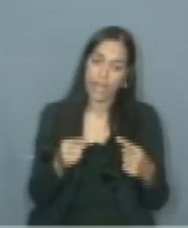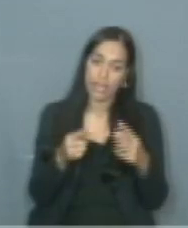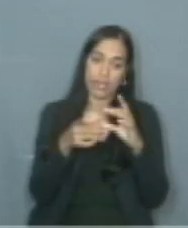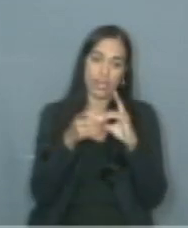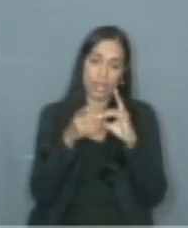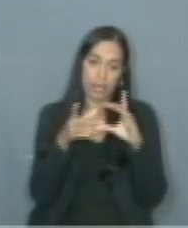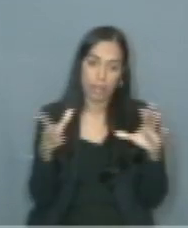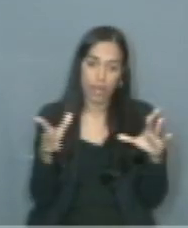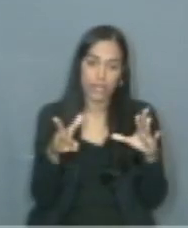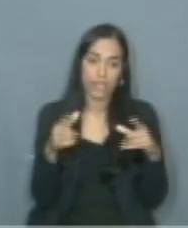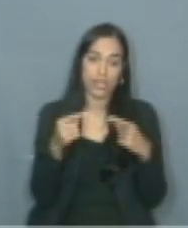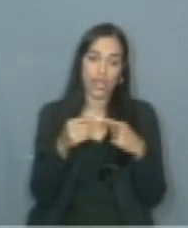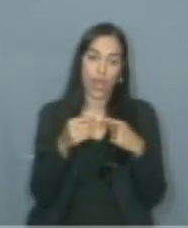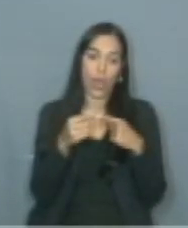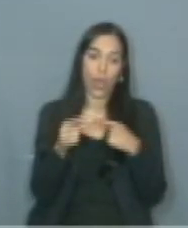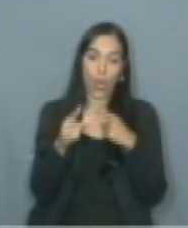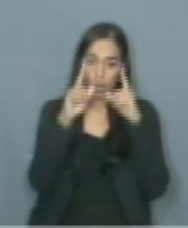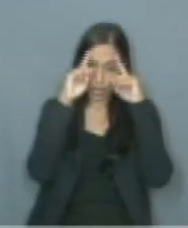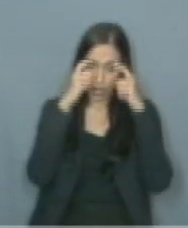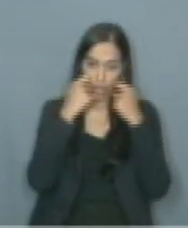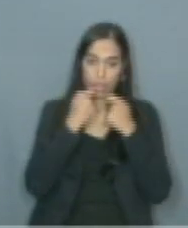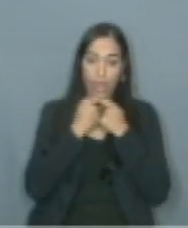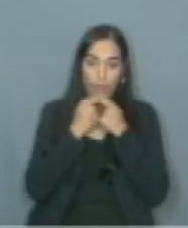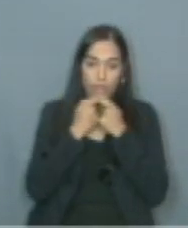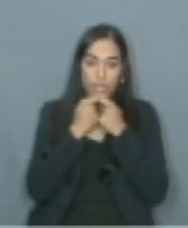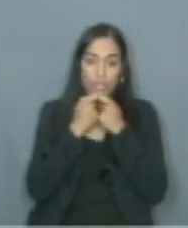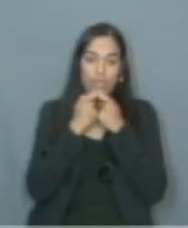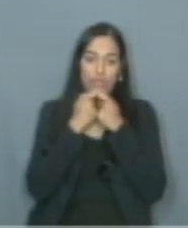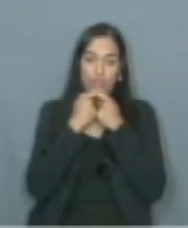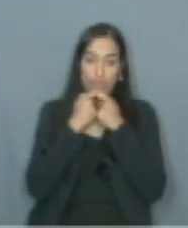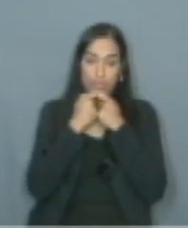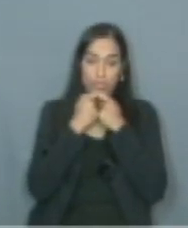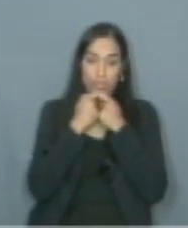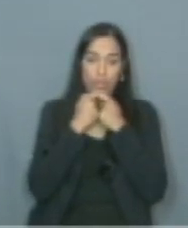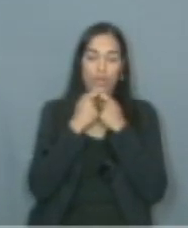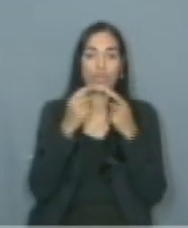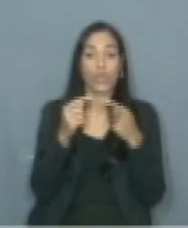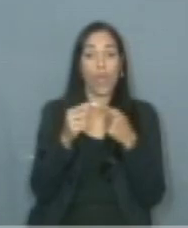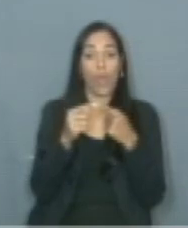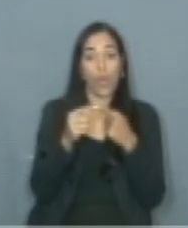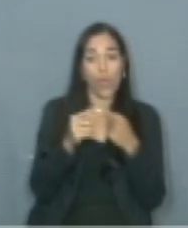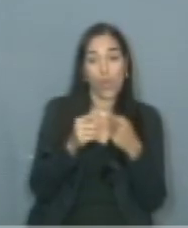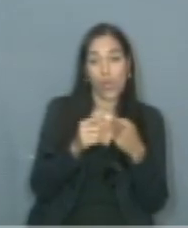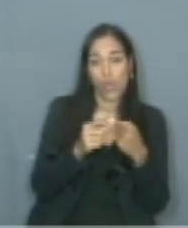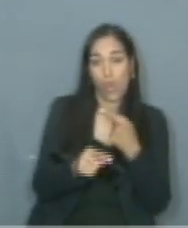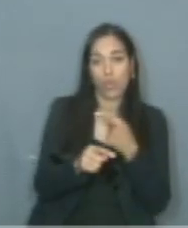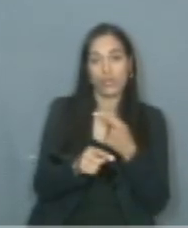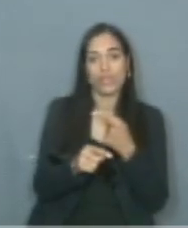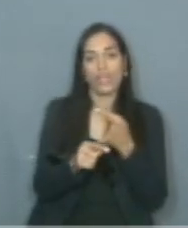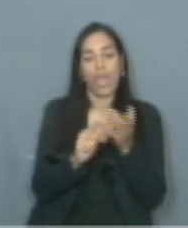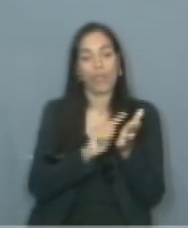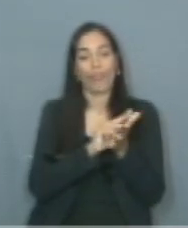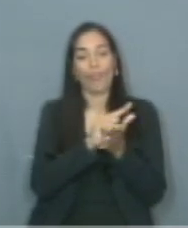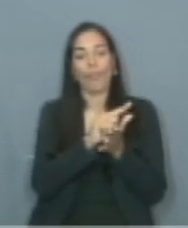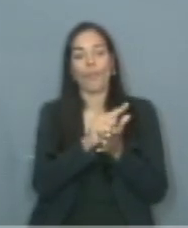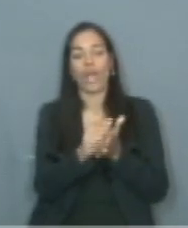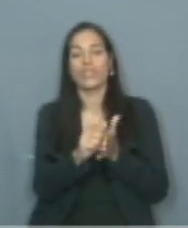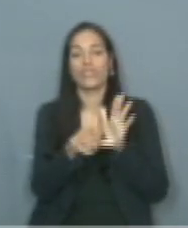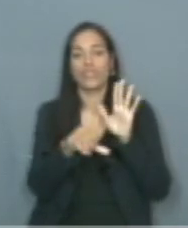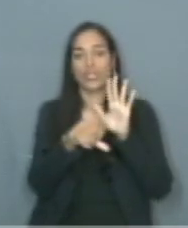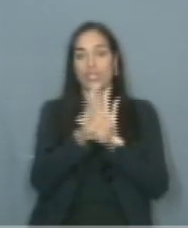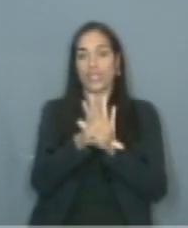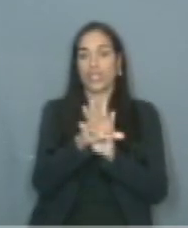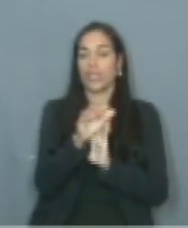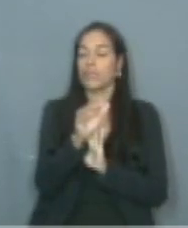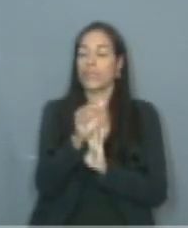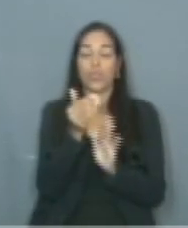democracia, contra o terrorismo, contra a anistia, radicalmente contra a anistia de qualquer